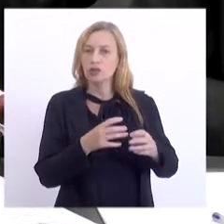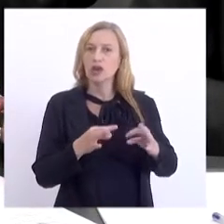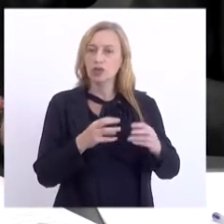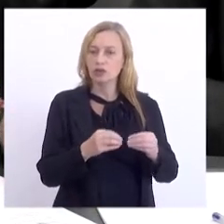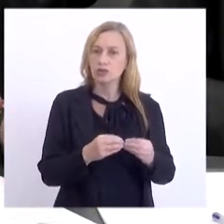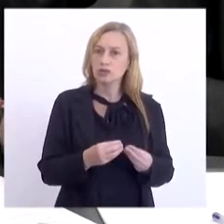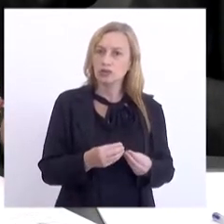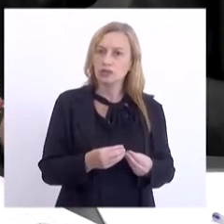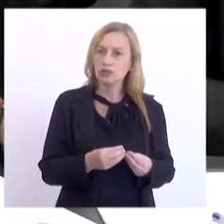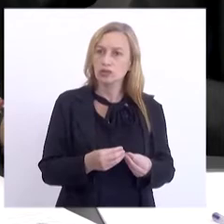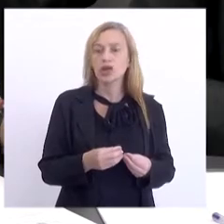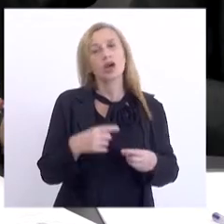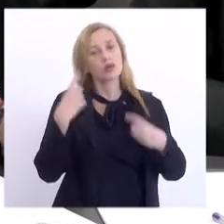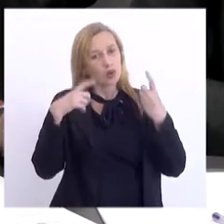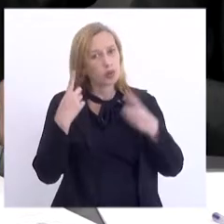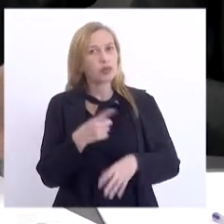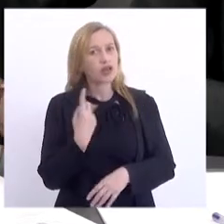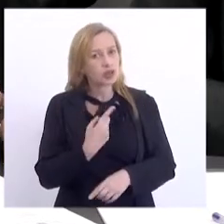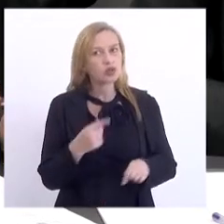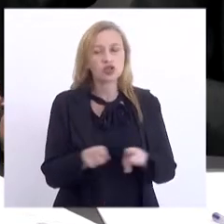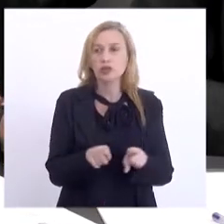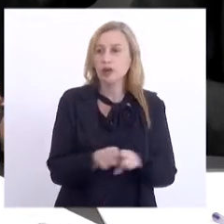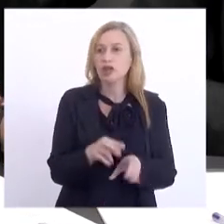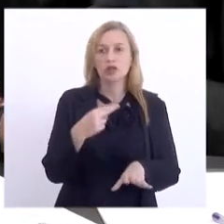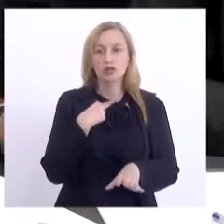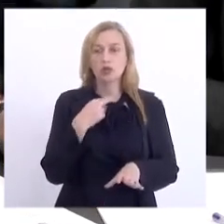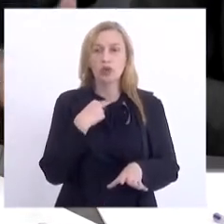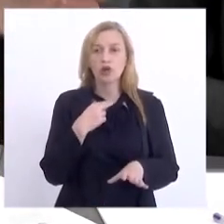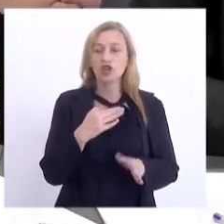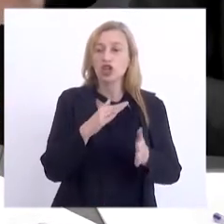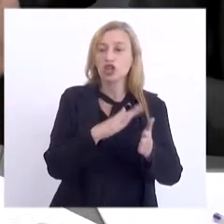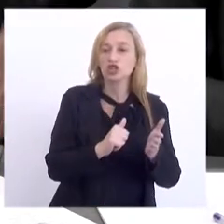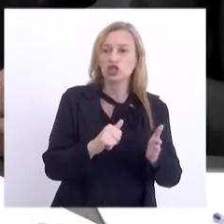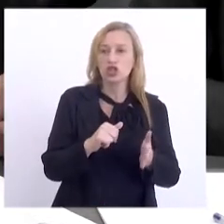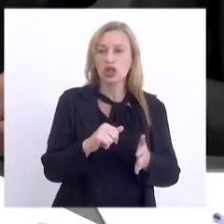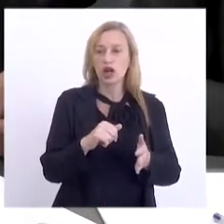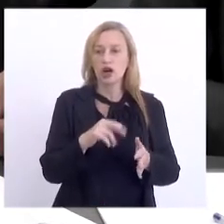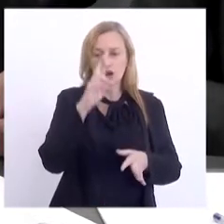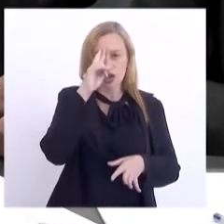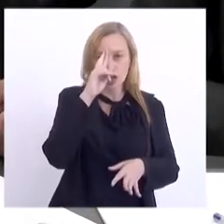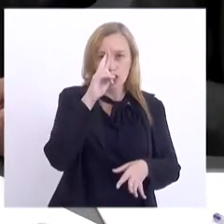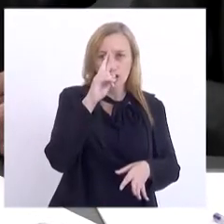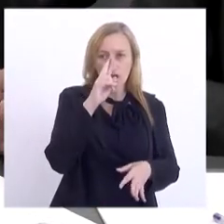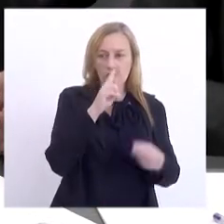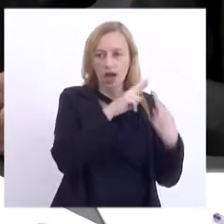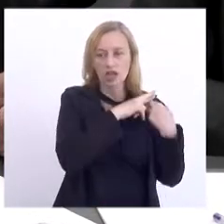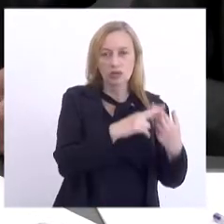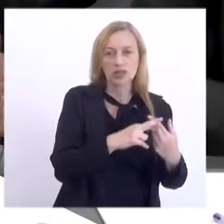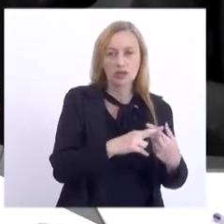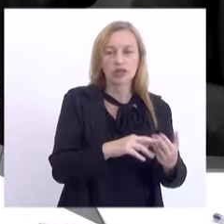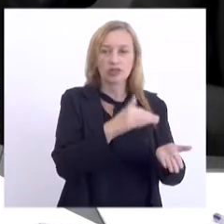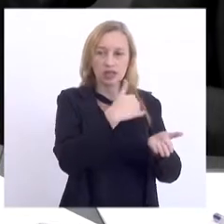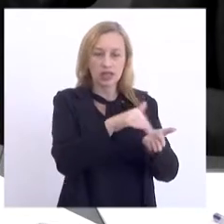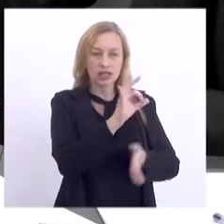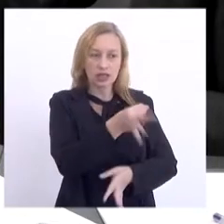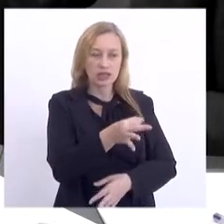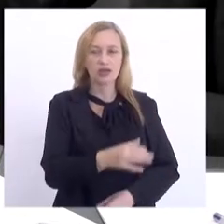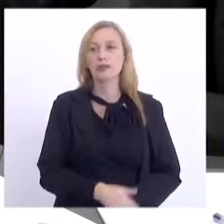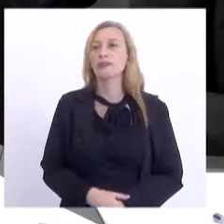então isso é muito preocupado para nós também porque a gente não pode tirar autoridade do respectivo secretário obrigado